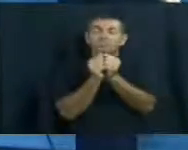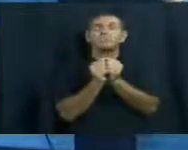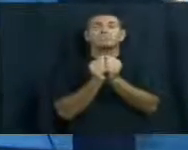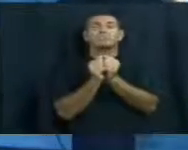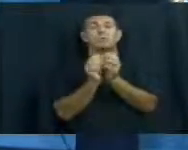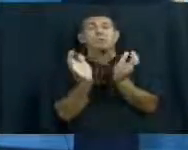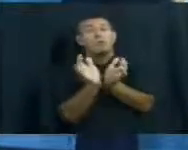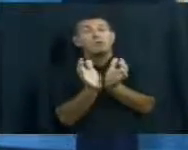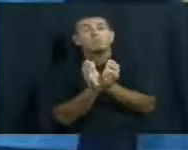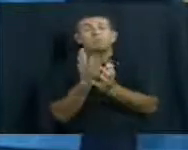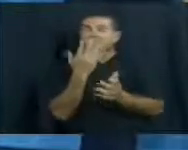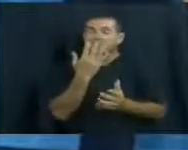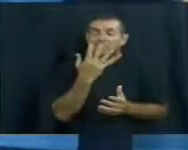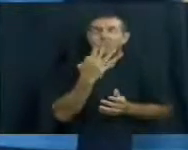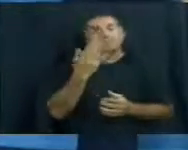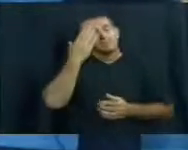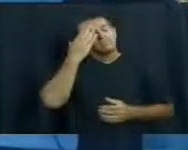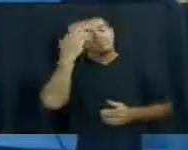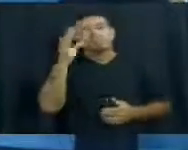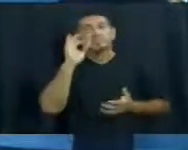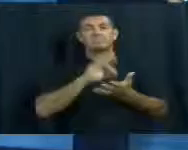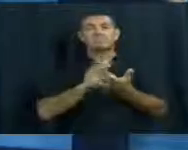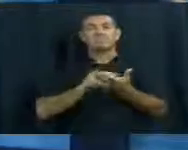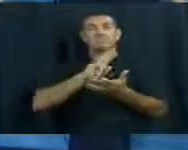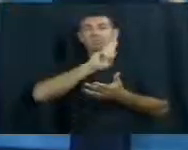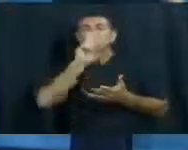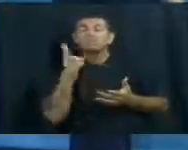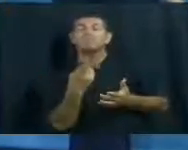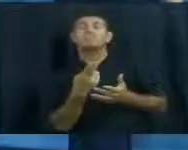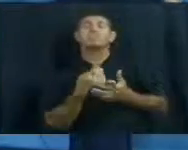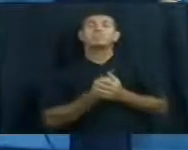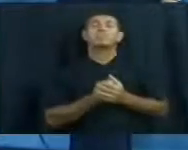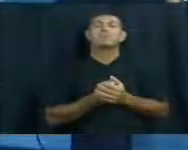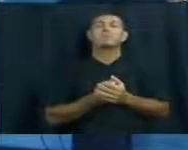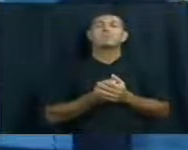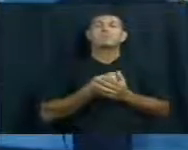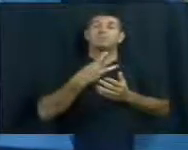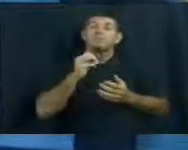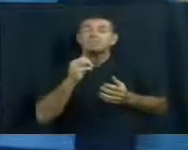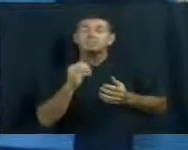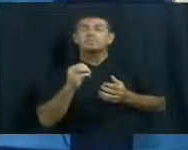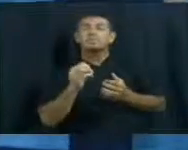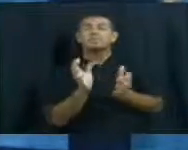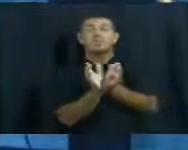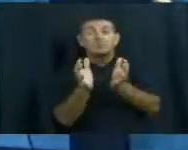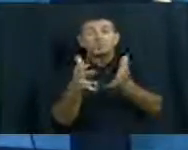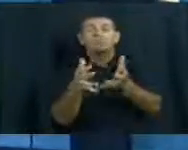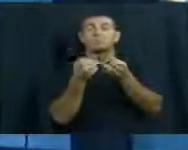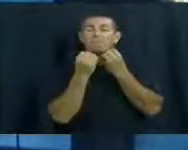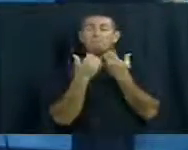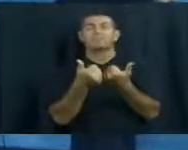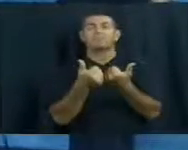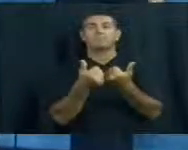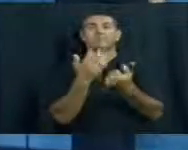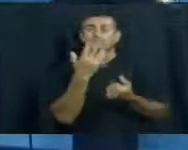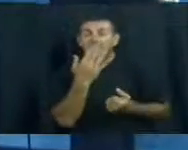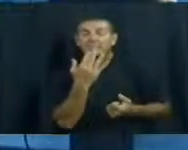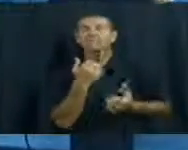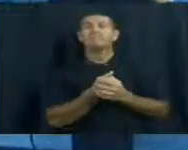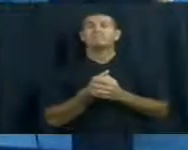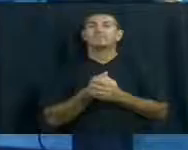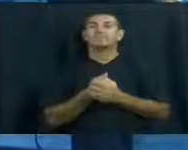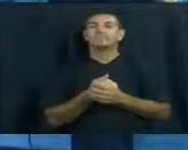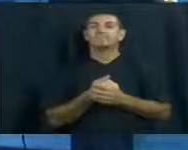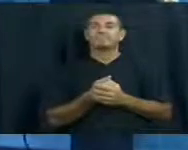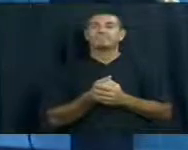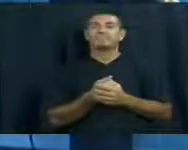de blocos e atividades carnavalescas. Muito obrigado, em nome aí dos nossos 30 blocos. Né, Caramba! Eita, ferro, que